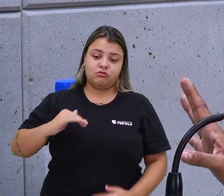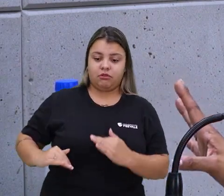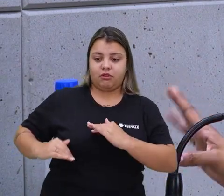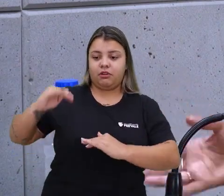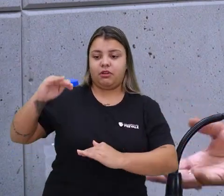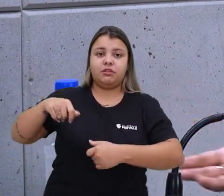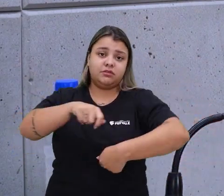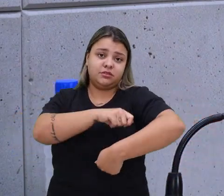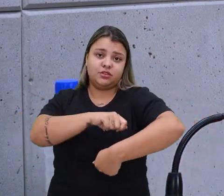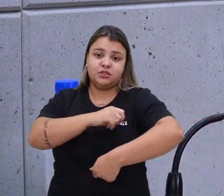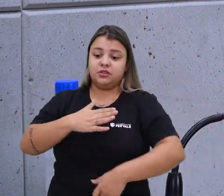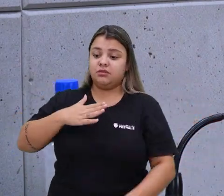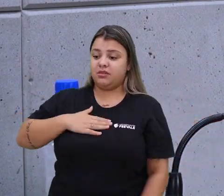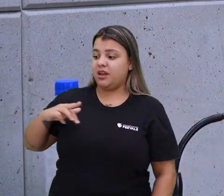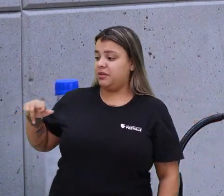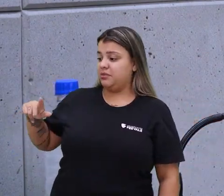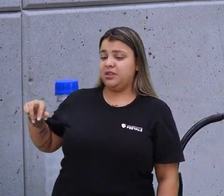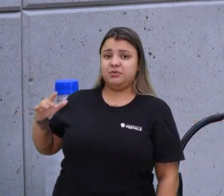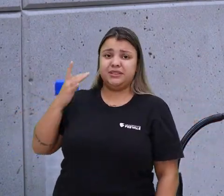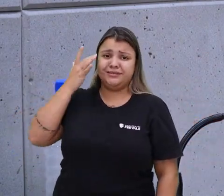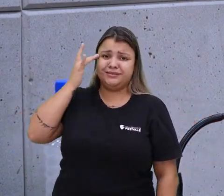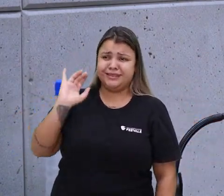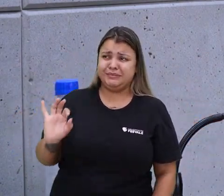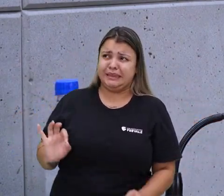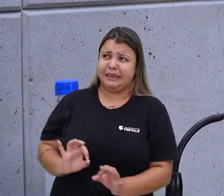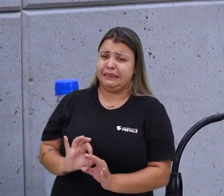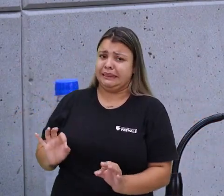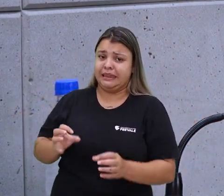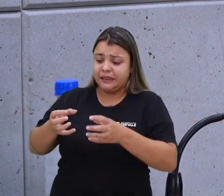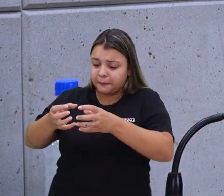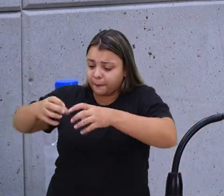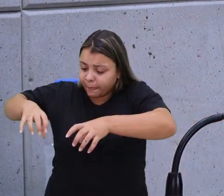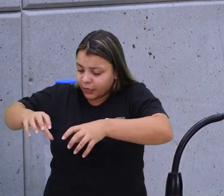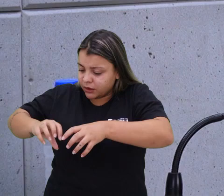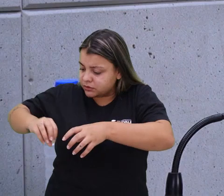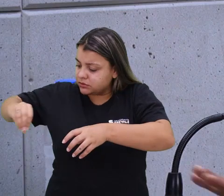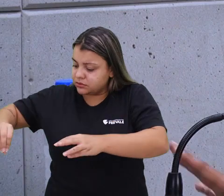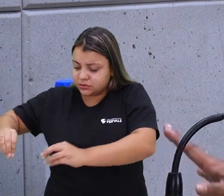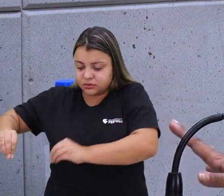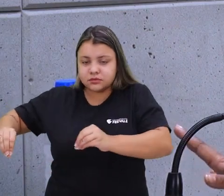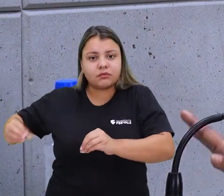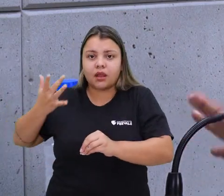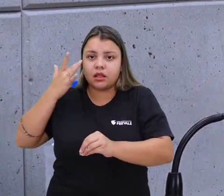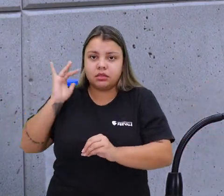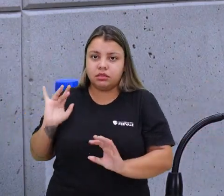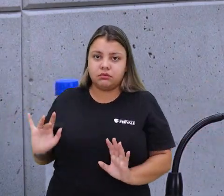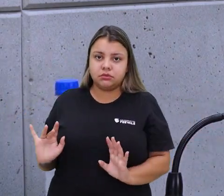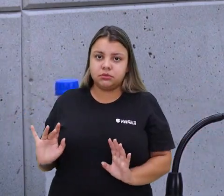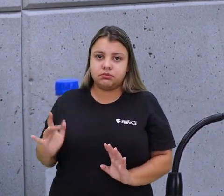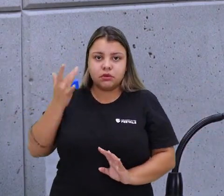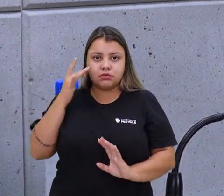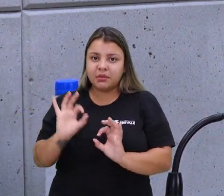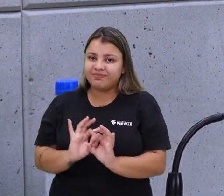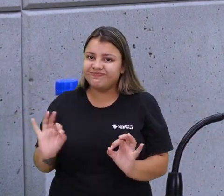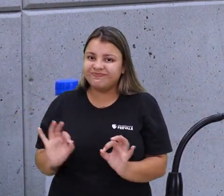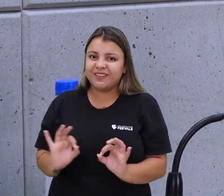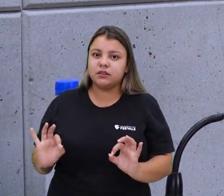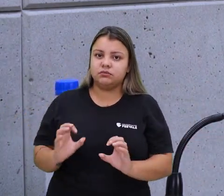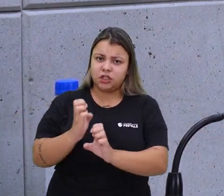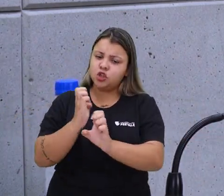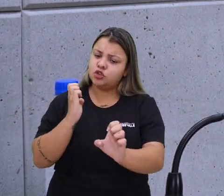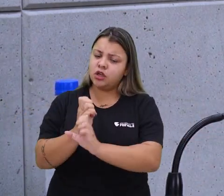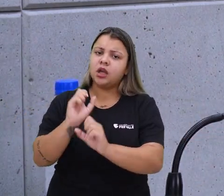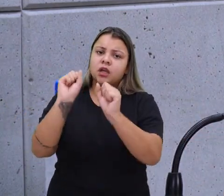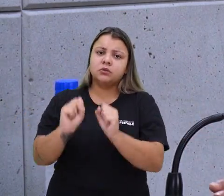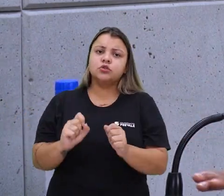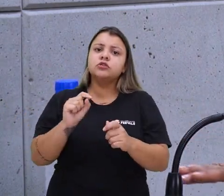irmã não sabia separar o ovo quebrar o ovo e separar a Clara da Gema não sabia não sabia nada ela era engenheira ela